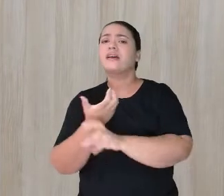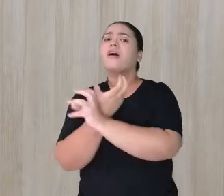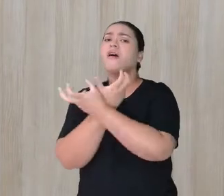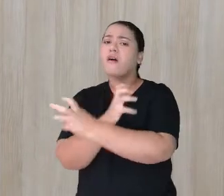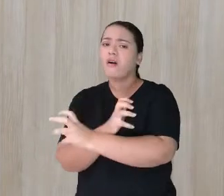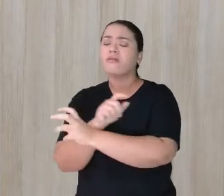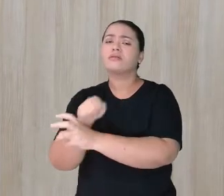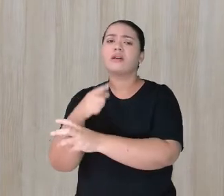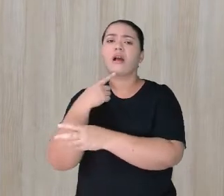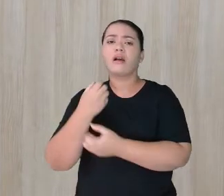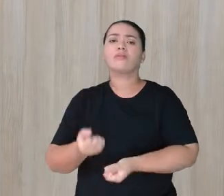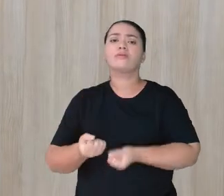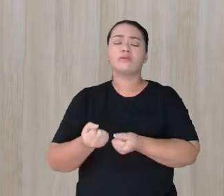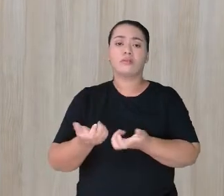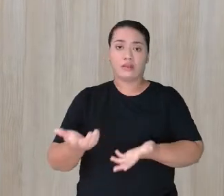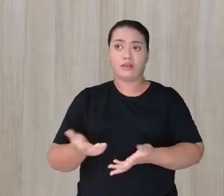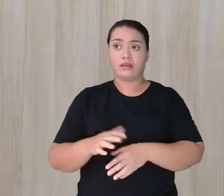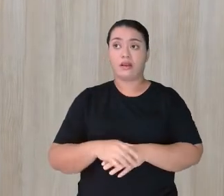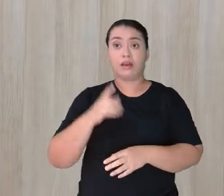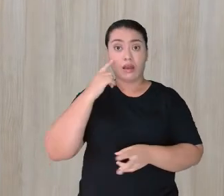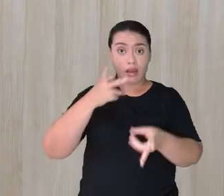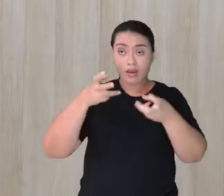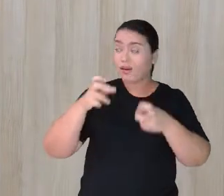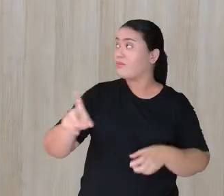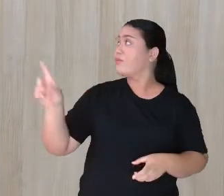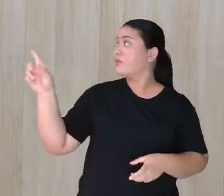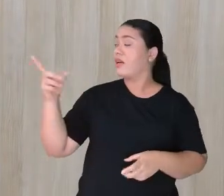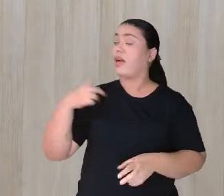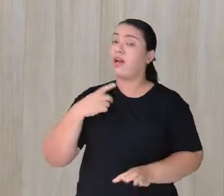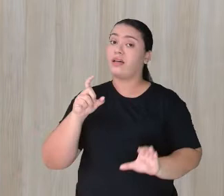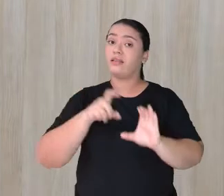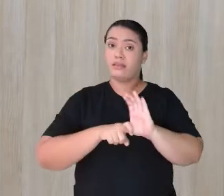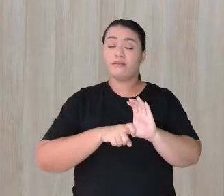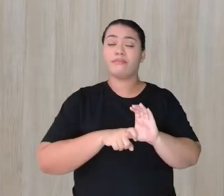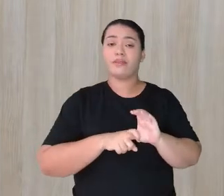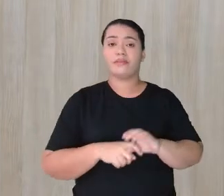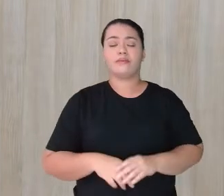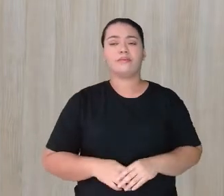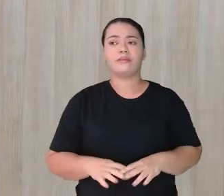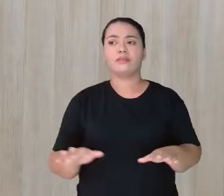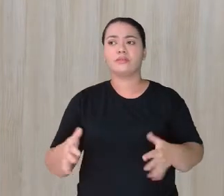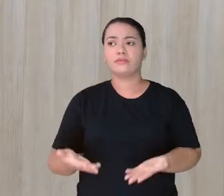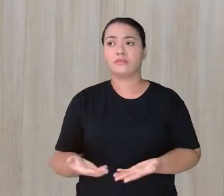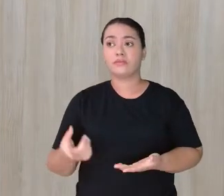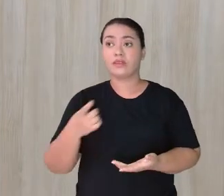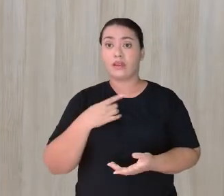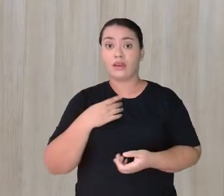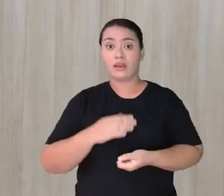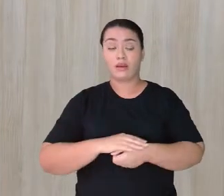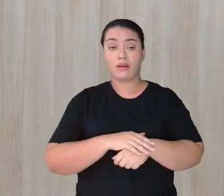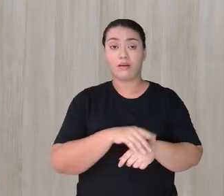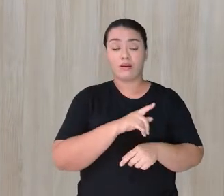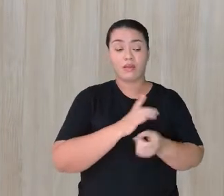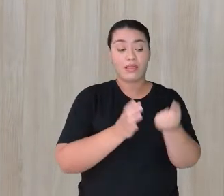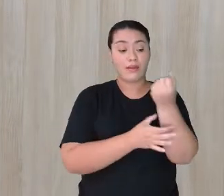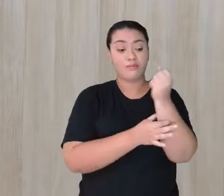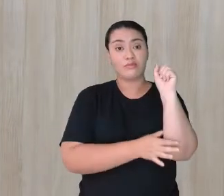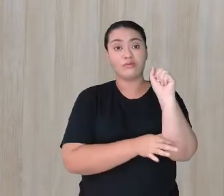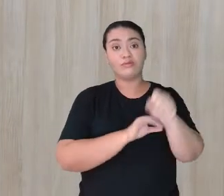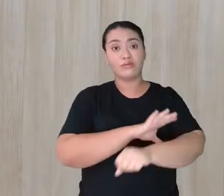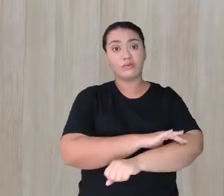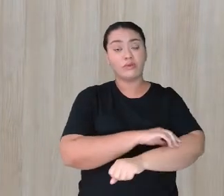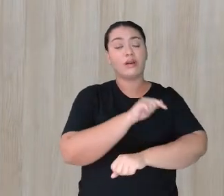ter a sustentação. Observem que um depende do outro. Então, o nosso tecido muscular também ele é